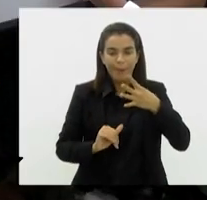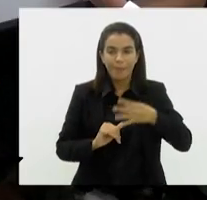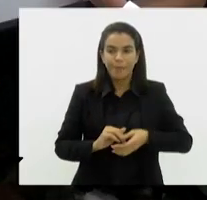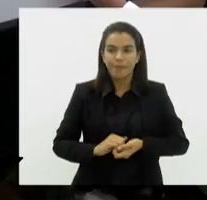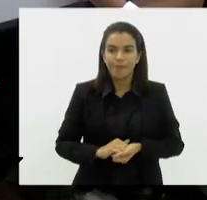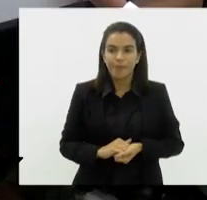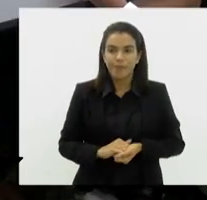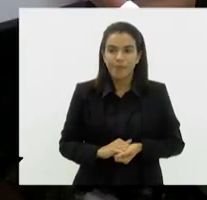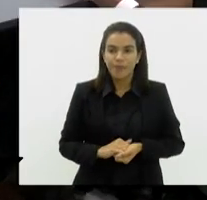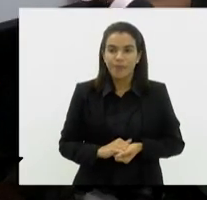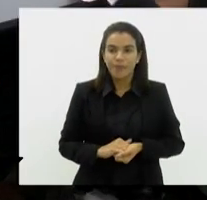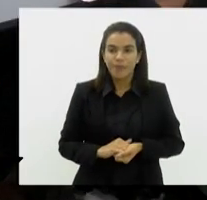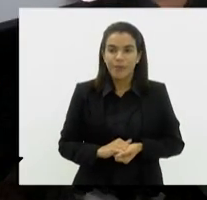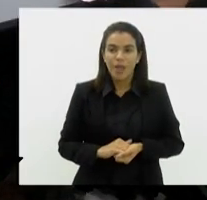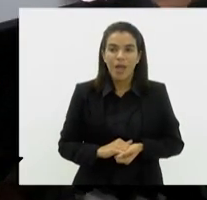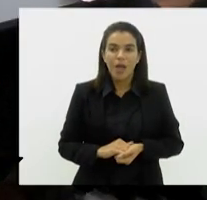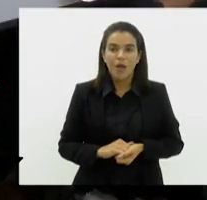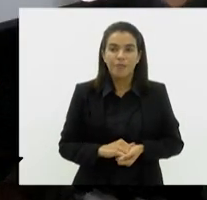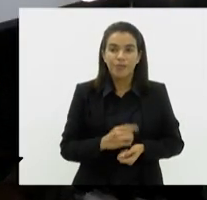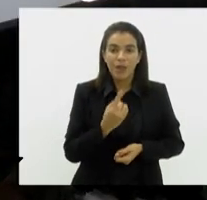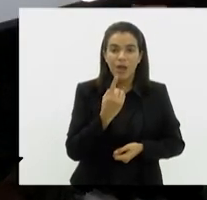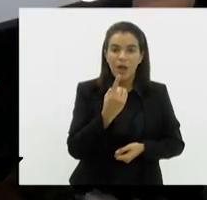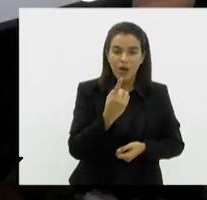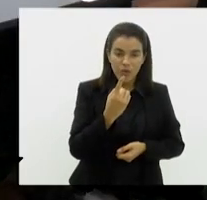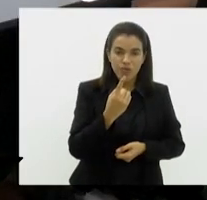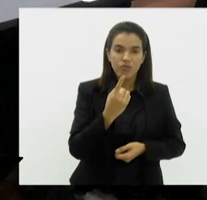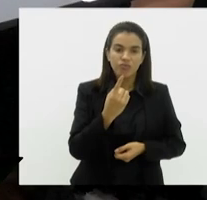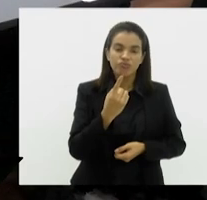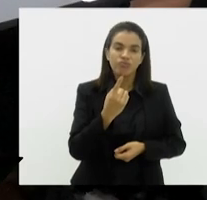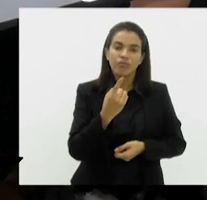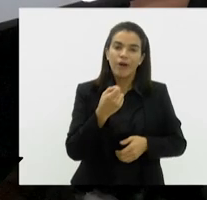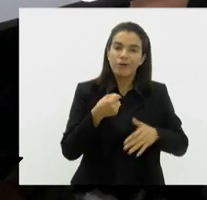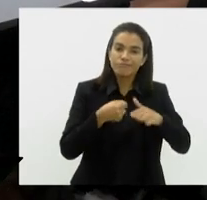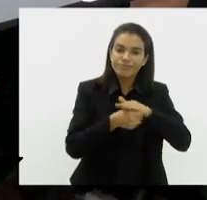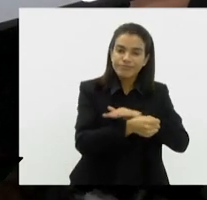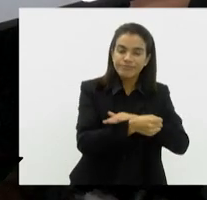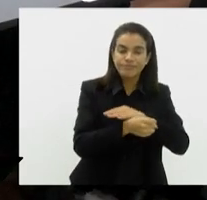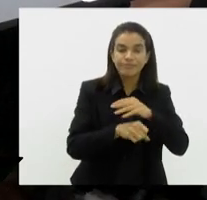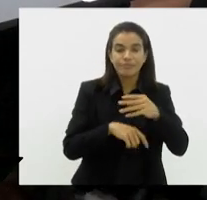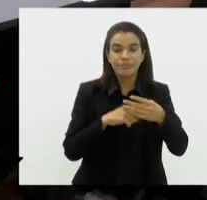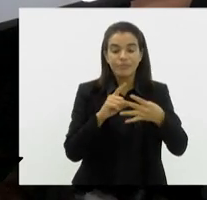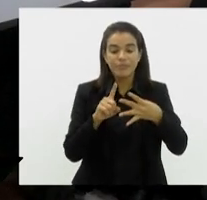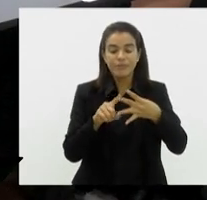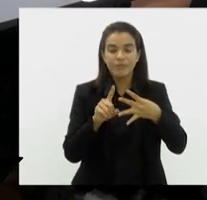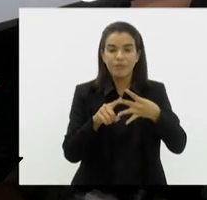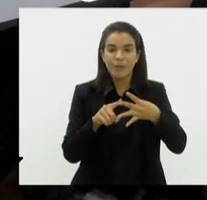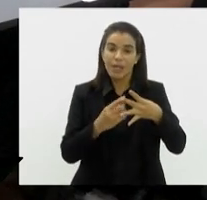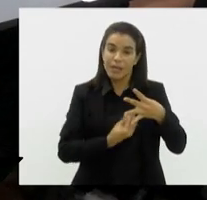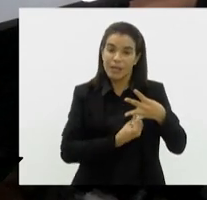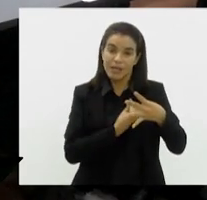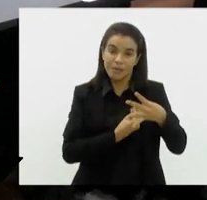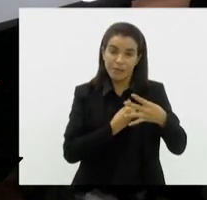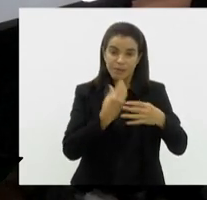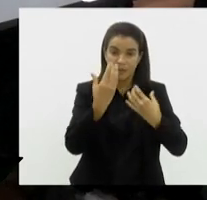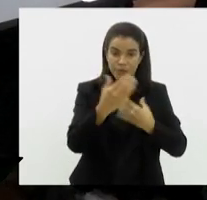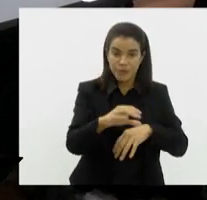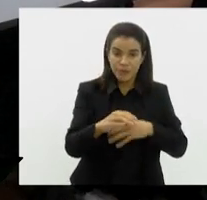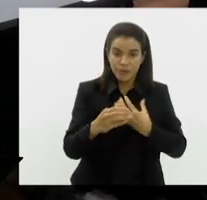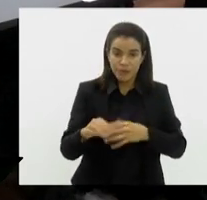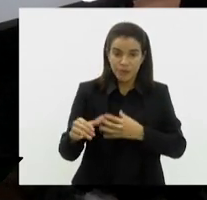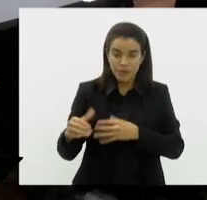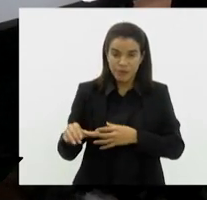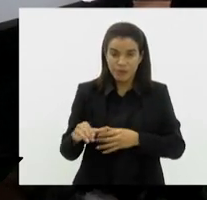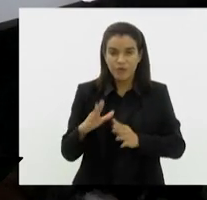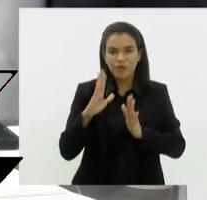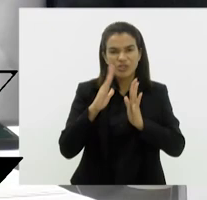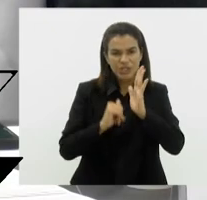01, ela veda a investidura. No projeto original, é a participação em concurso. Então, vou retirar